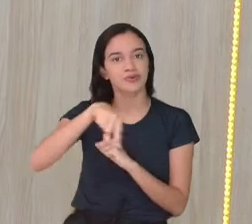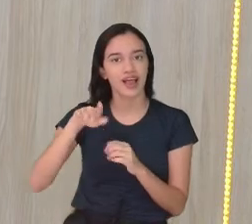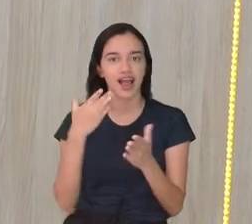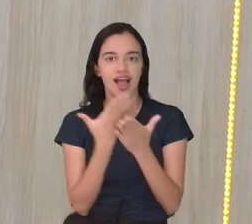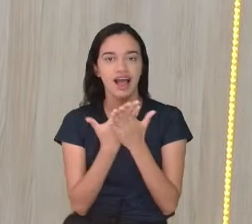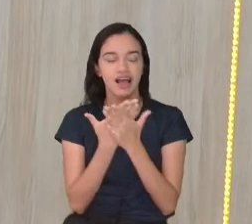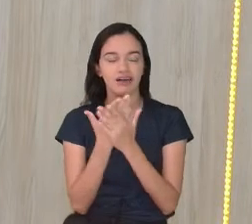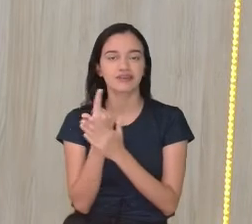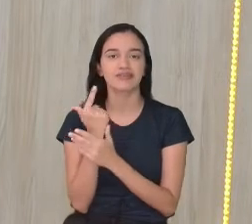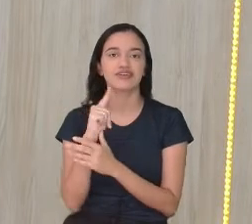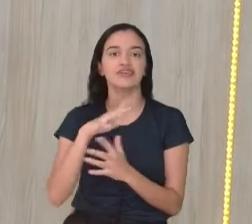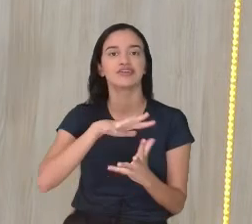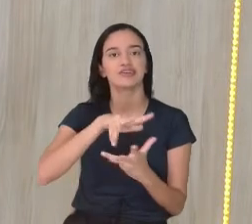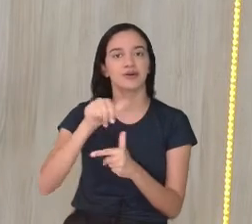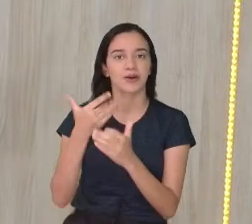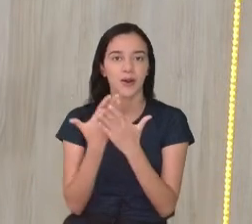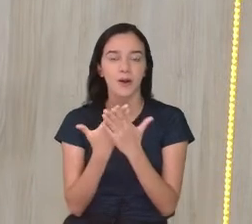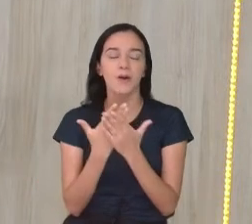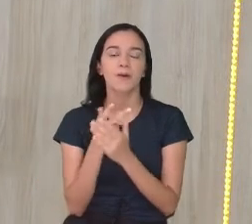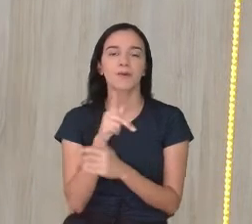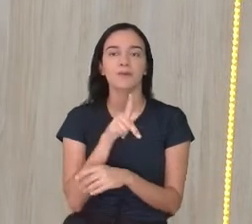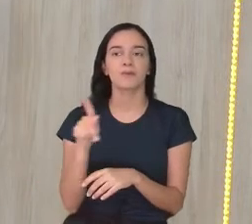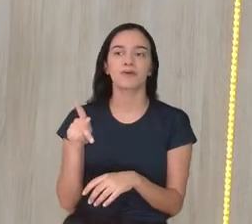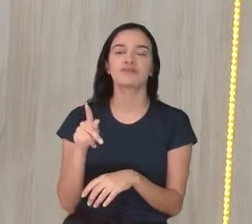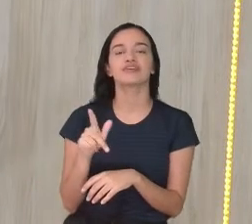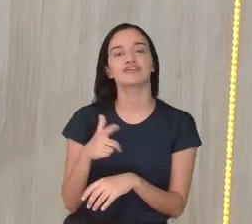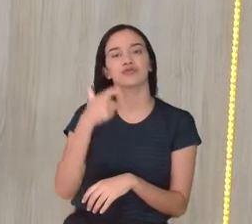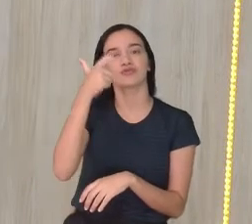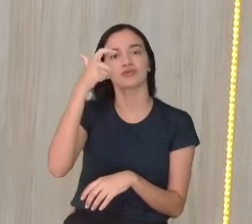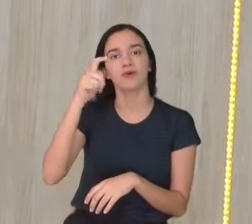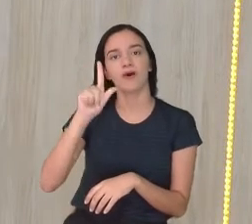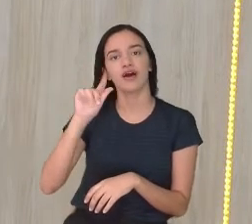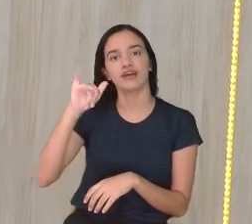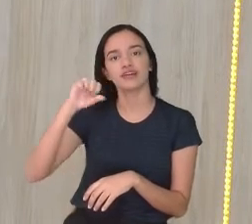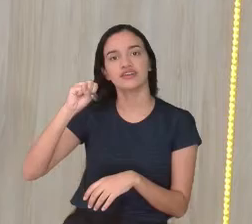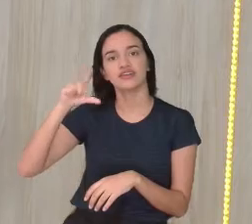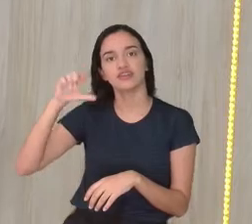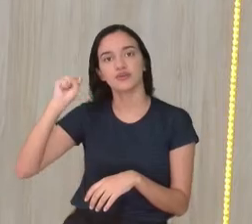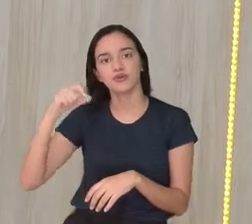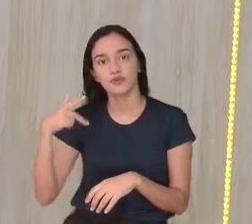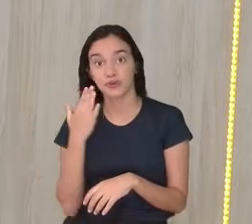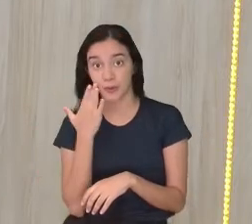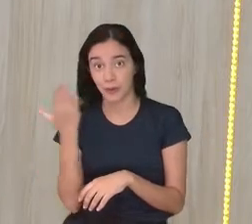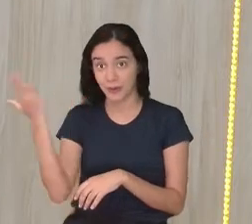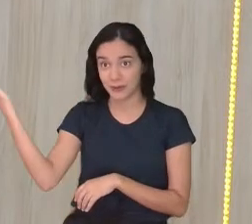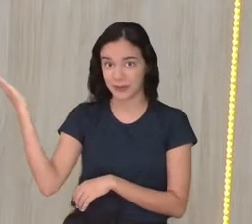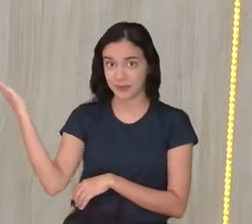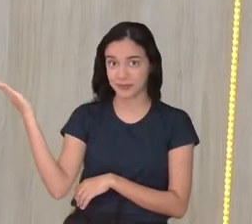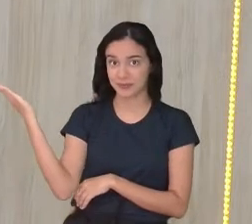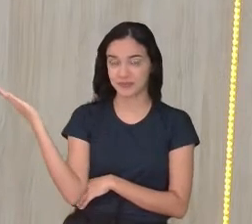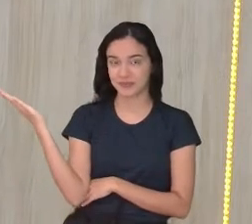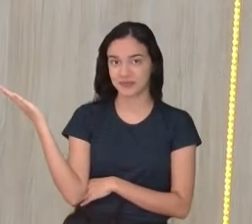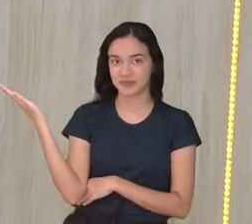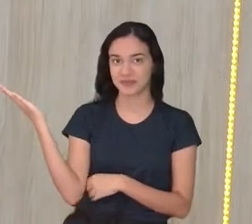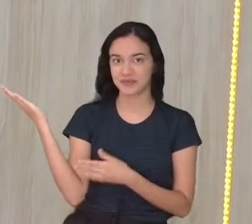aula de geografia com o professor aqui, o Gilson Soares. Ó.